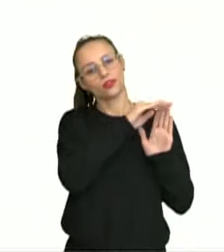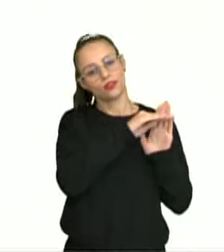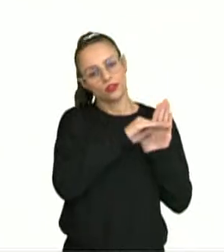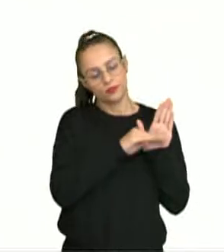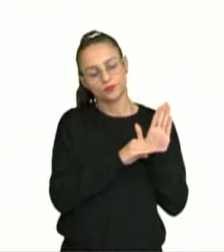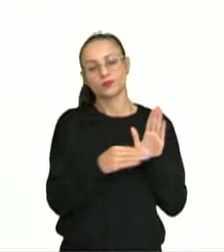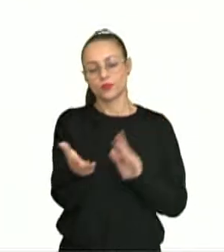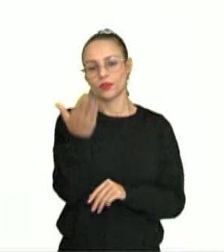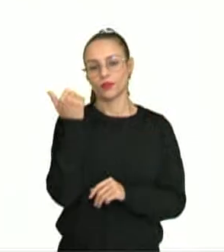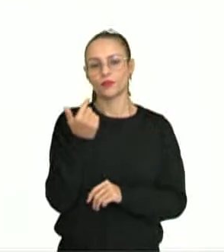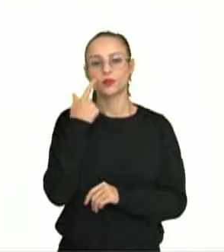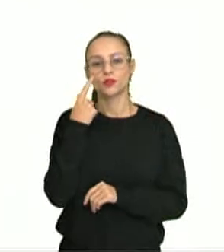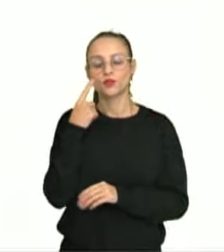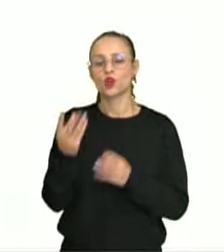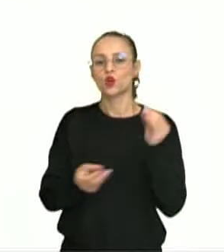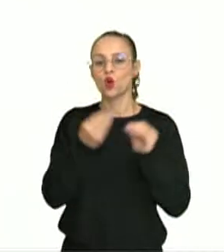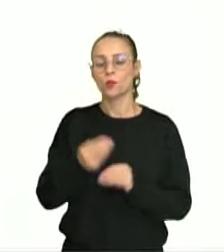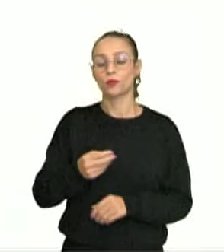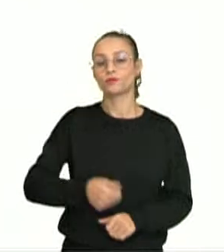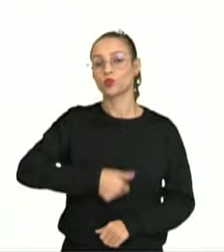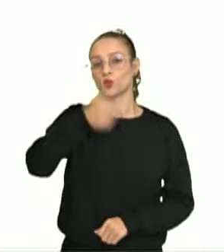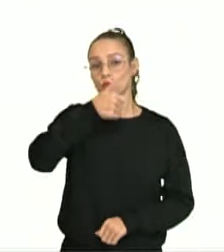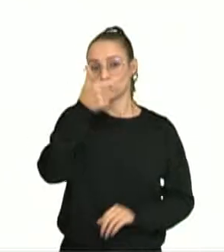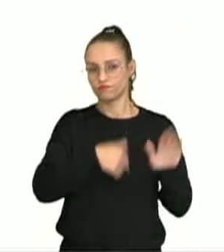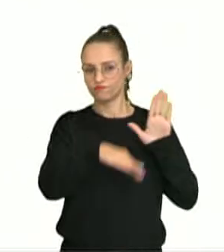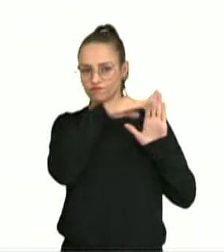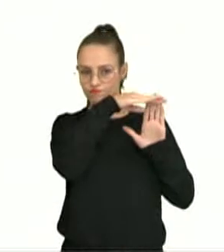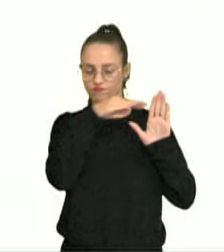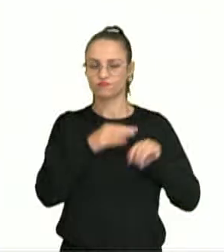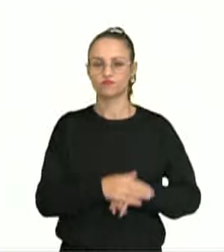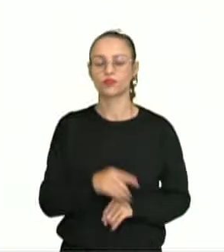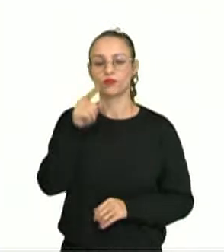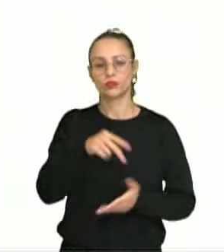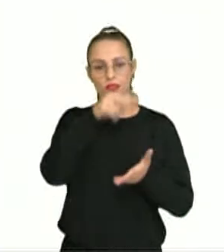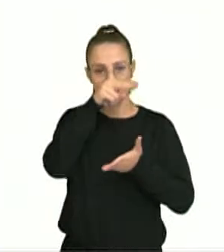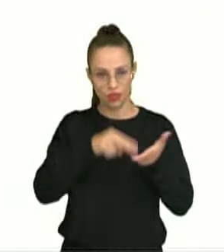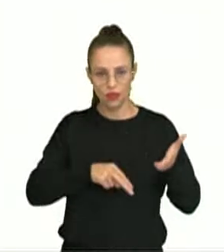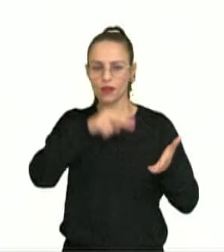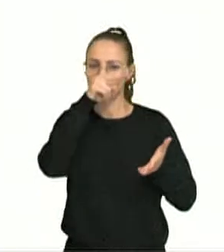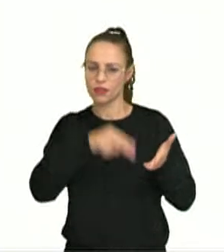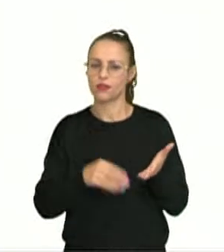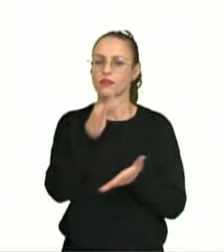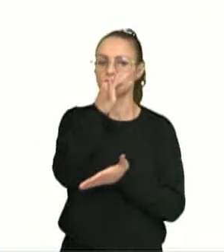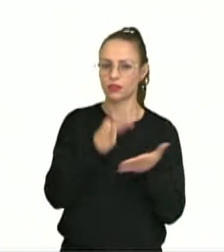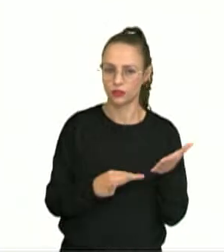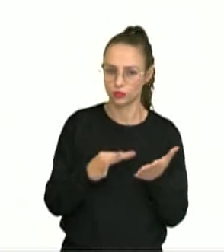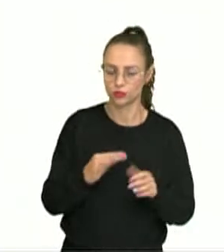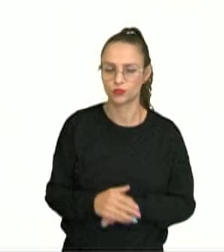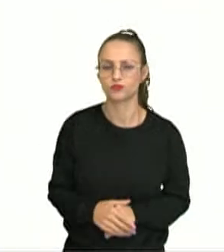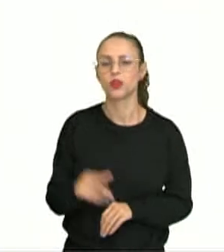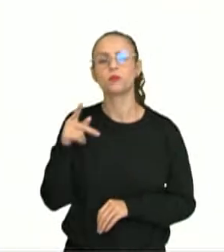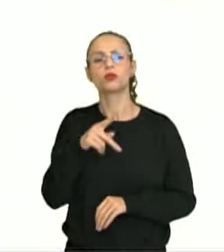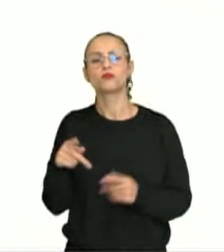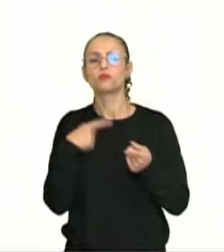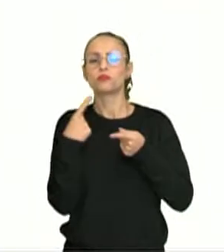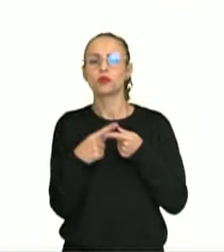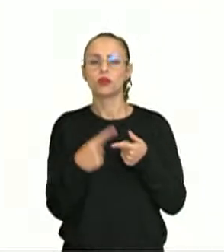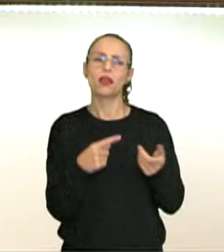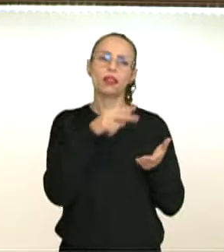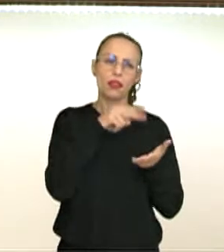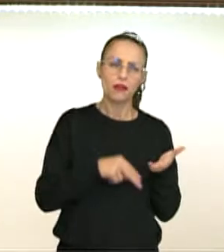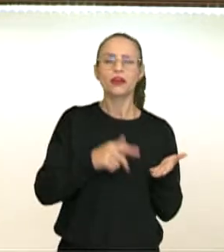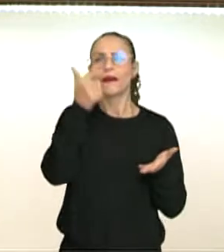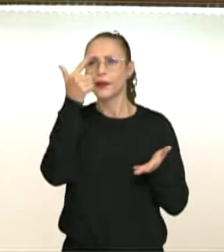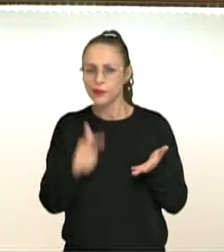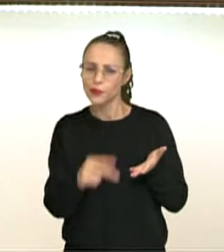Então, vamos ao caminho 1. Leia e releia o texto. Professora, por que eu tenho que ler e reler o